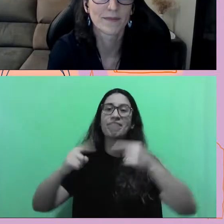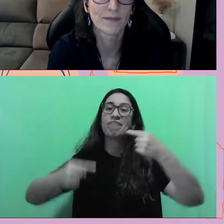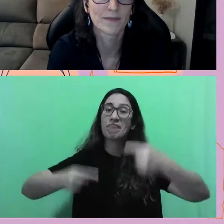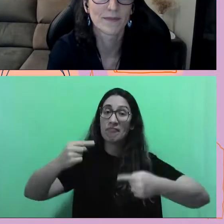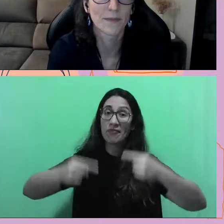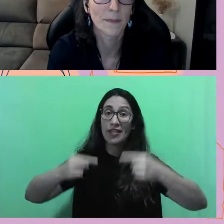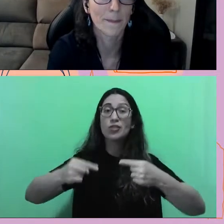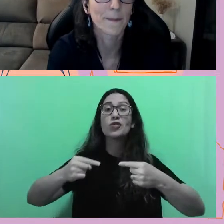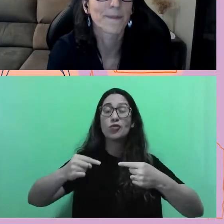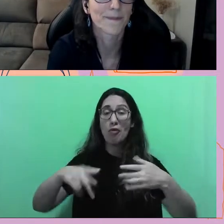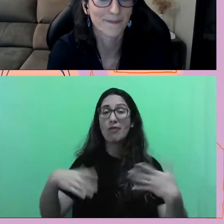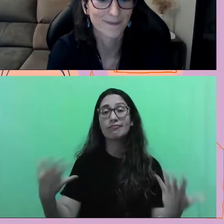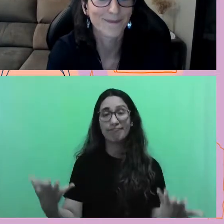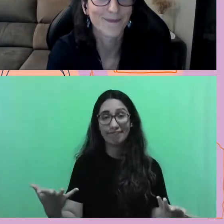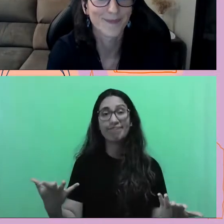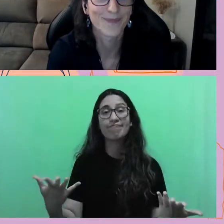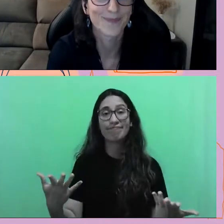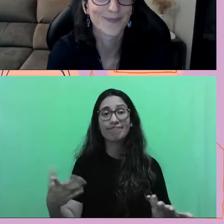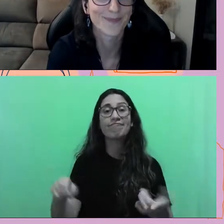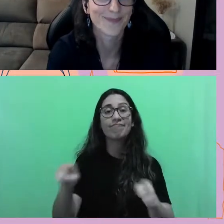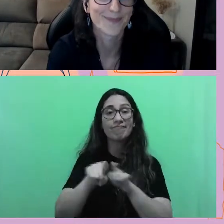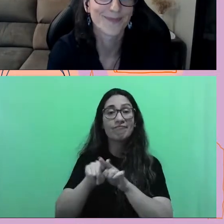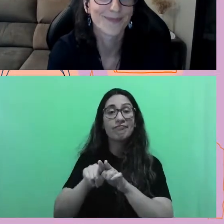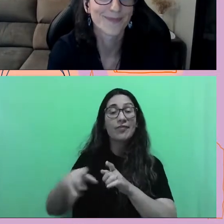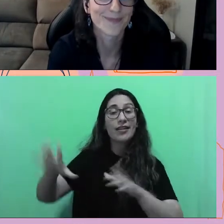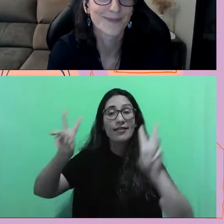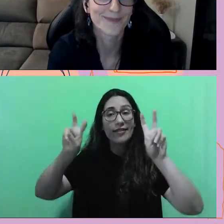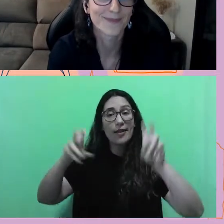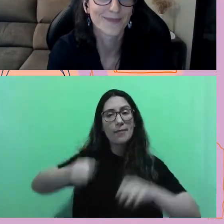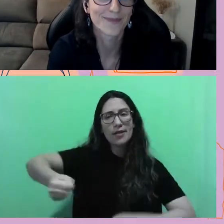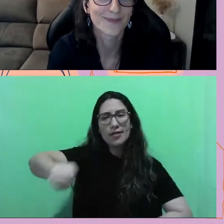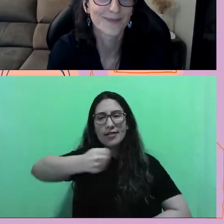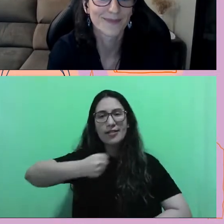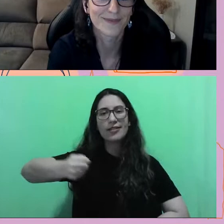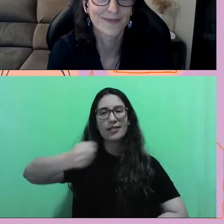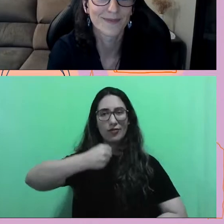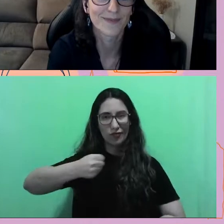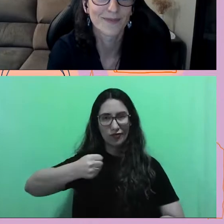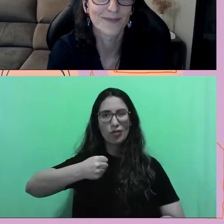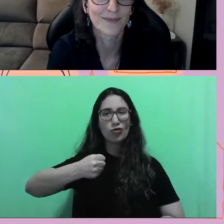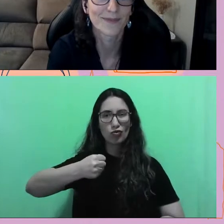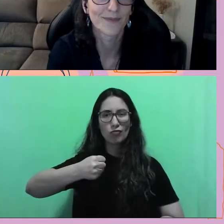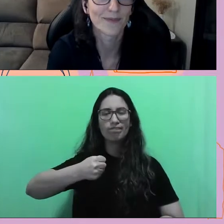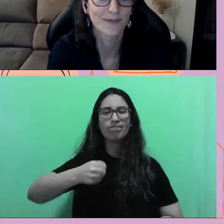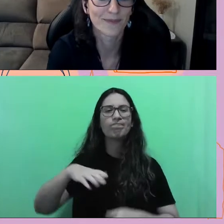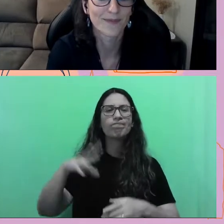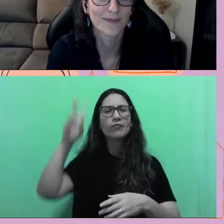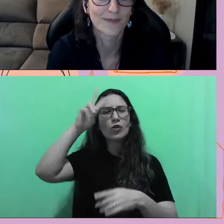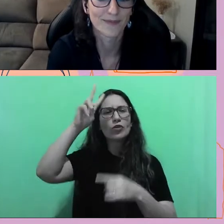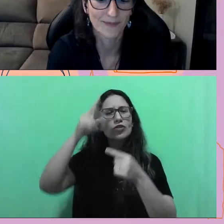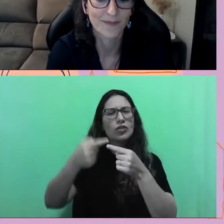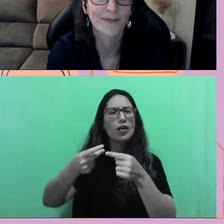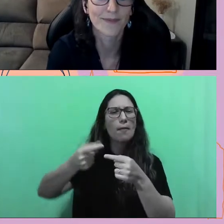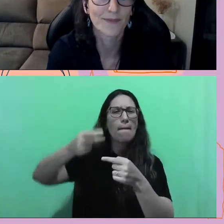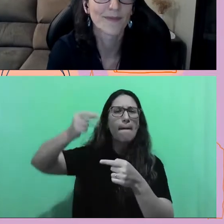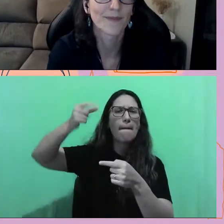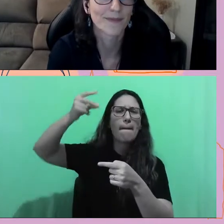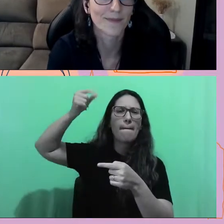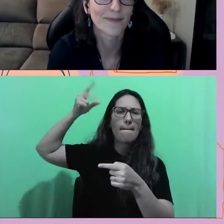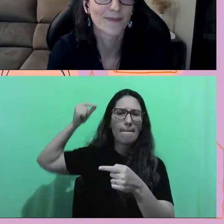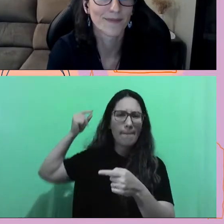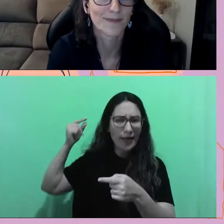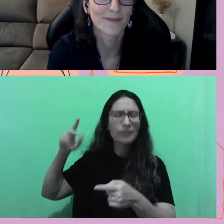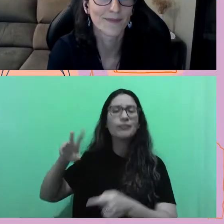vikings e tudo mais fazendo as cervejas. E quando a gente pega os primeiros registros dessa bebida,